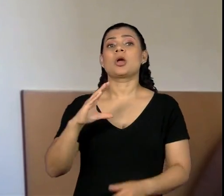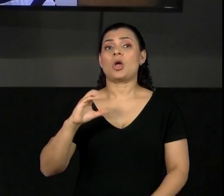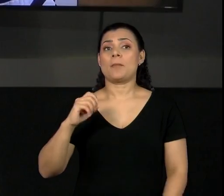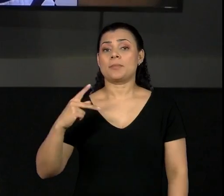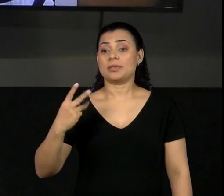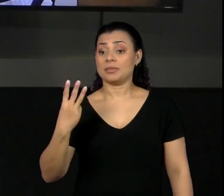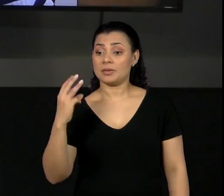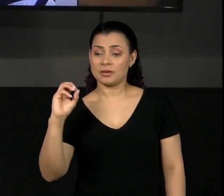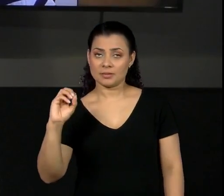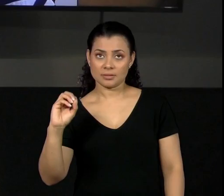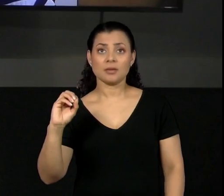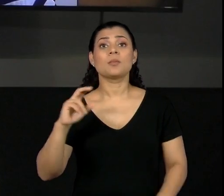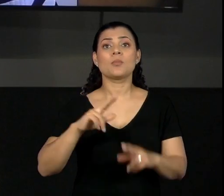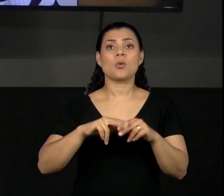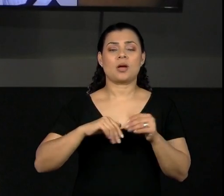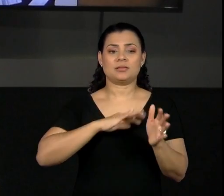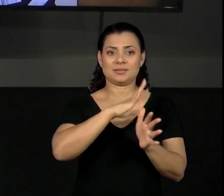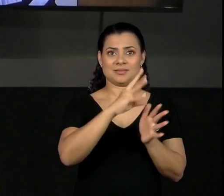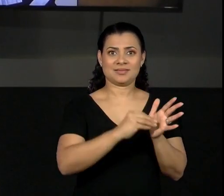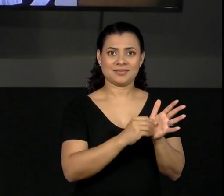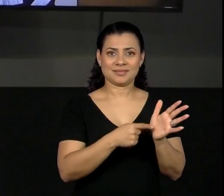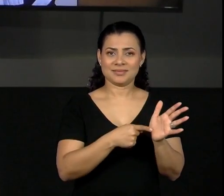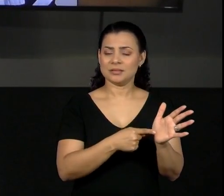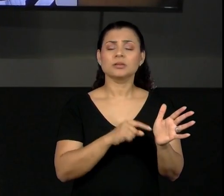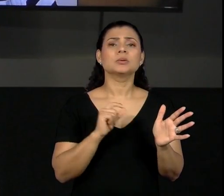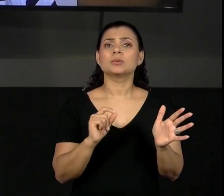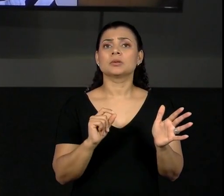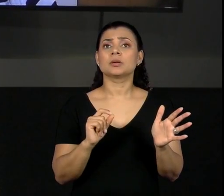Amazônia, um estado amazônico,